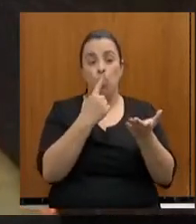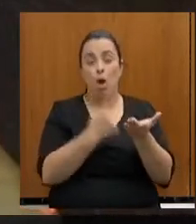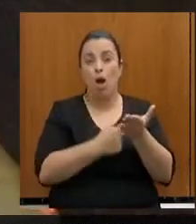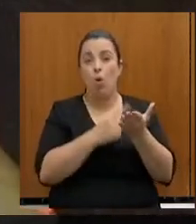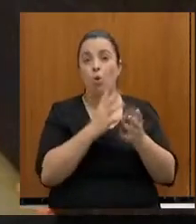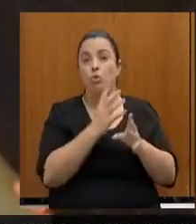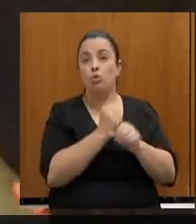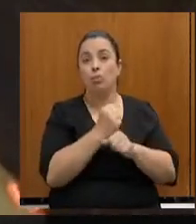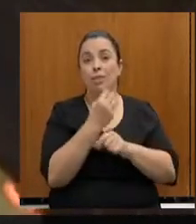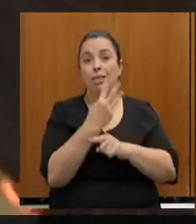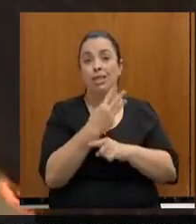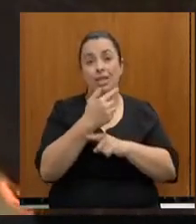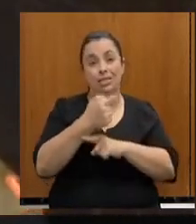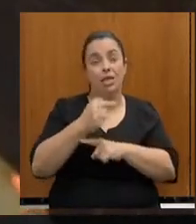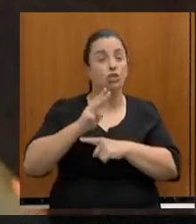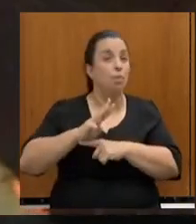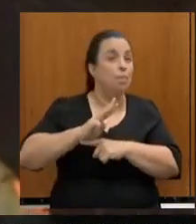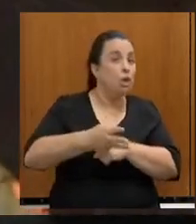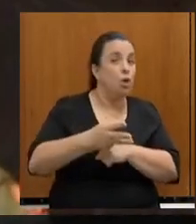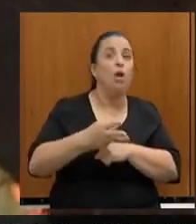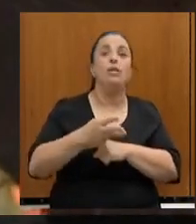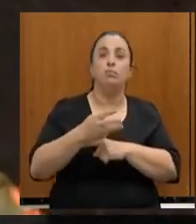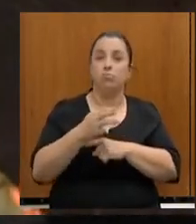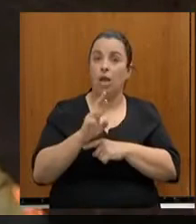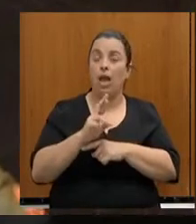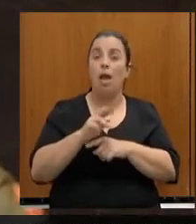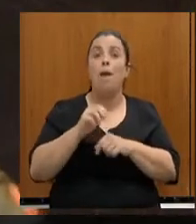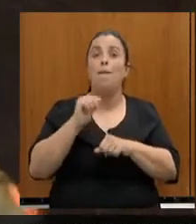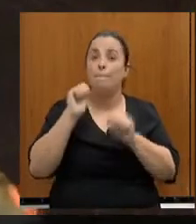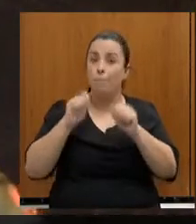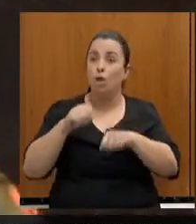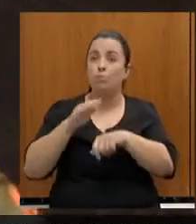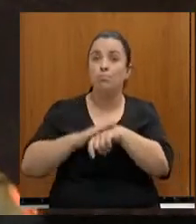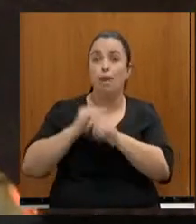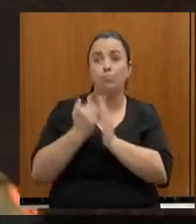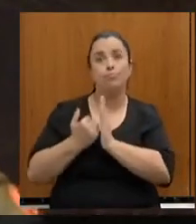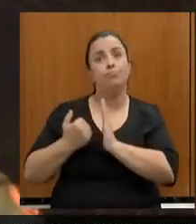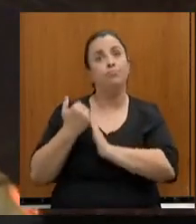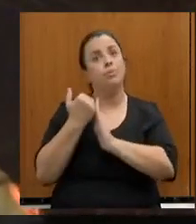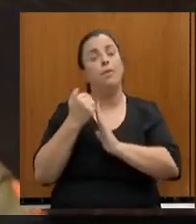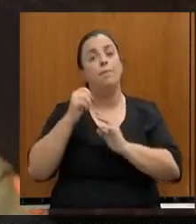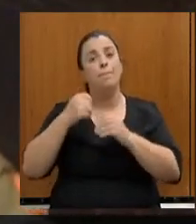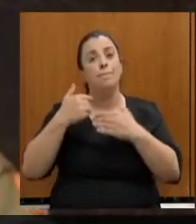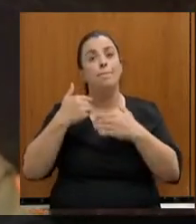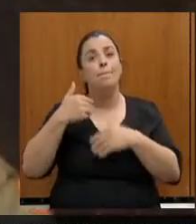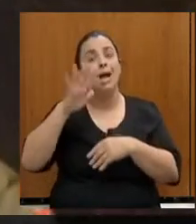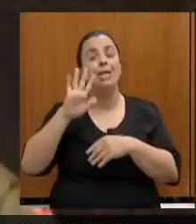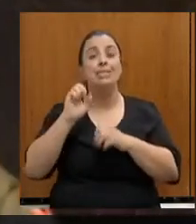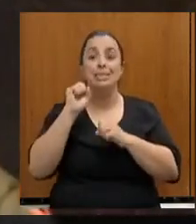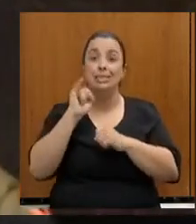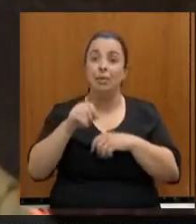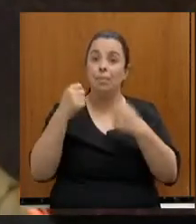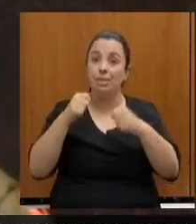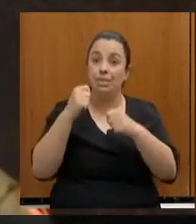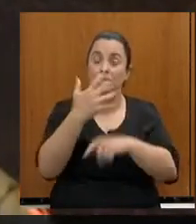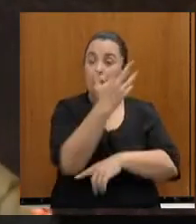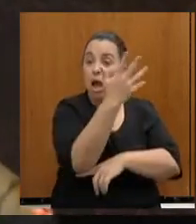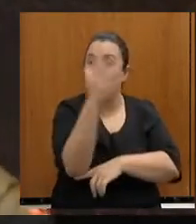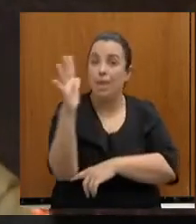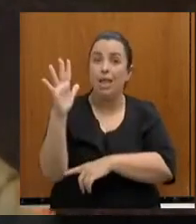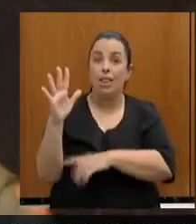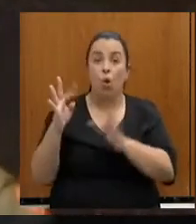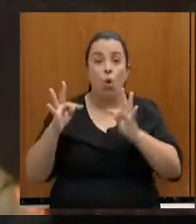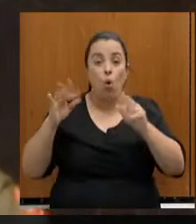para mais do que isso se necessário for para termos a reparação ambiental integral isso já